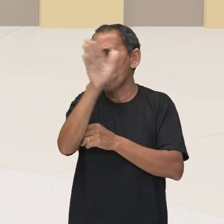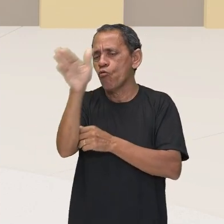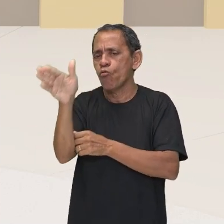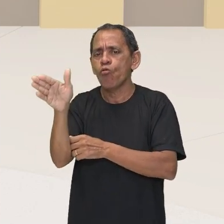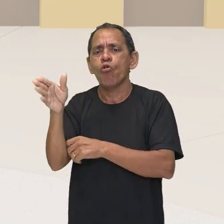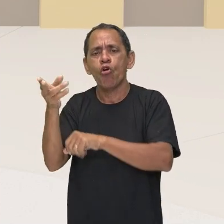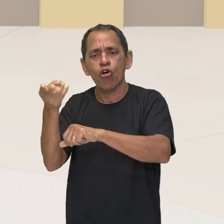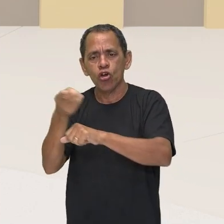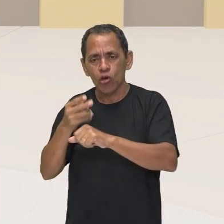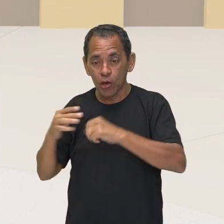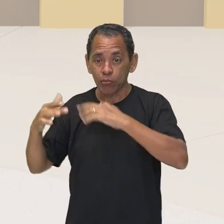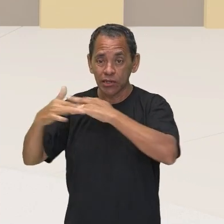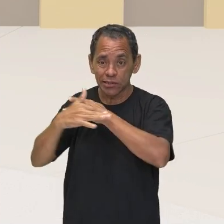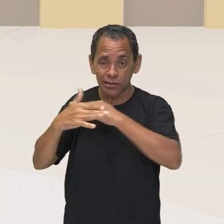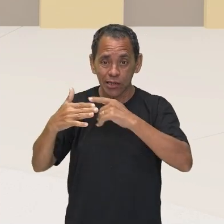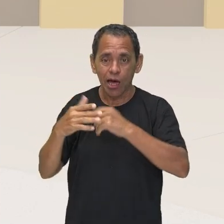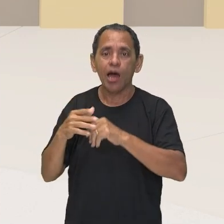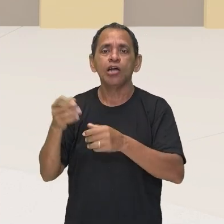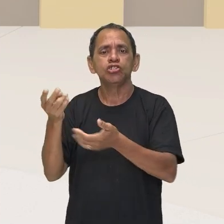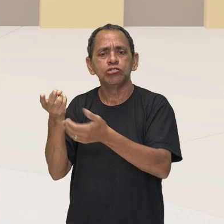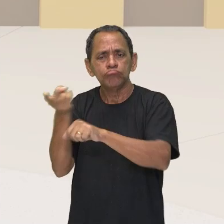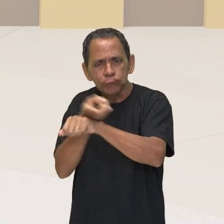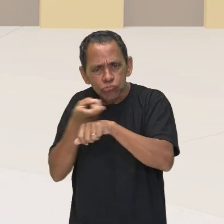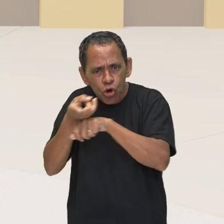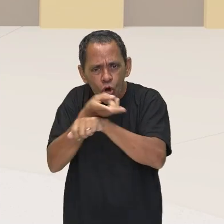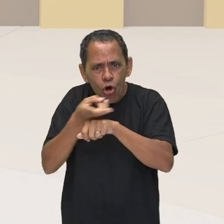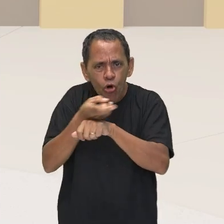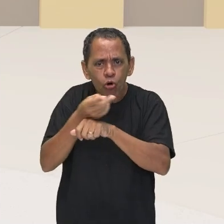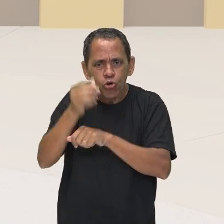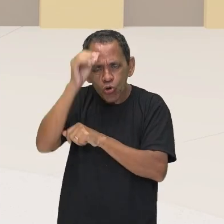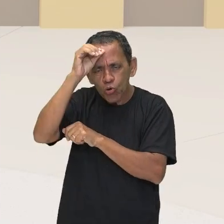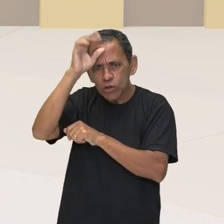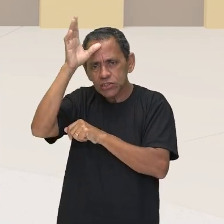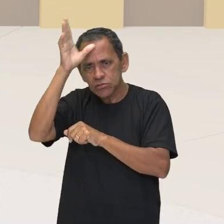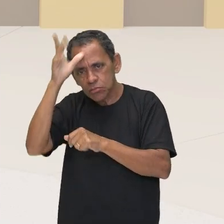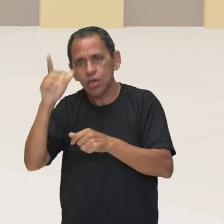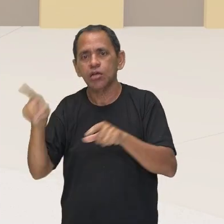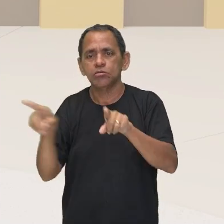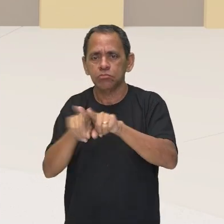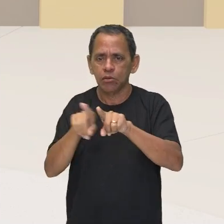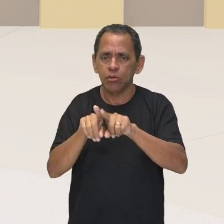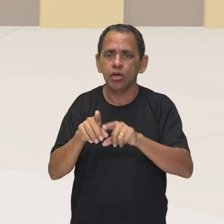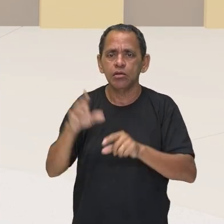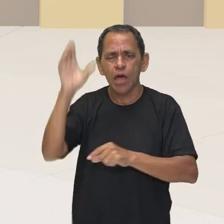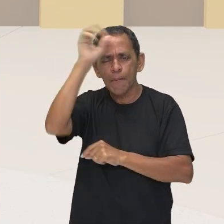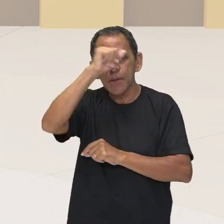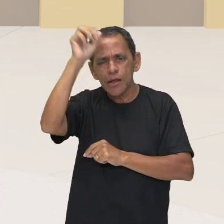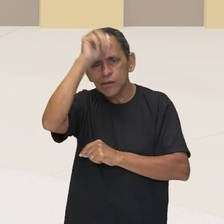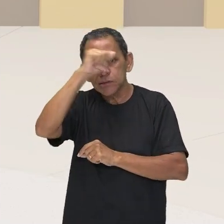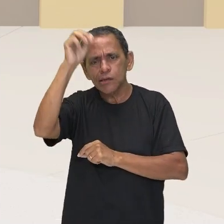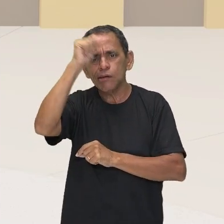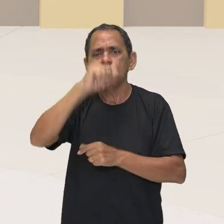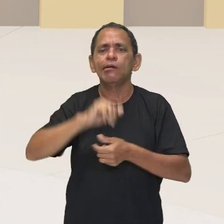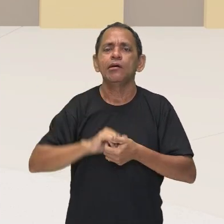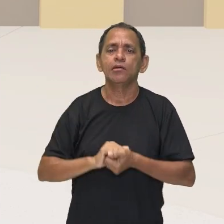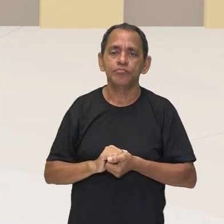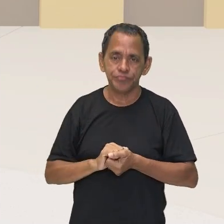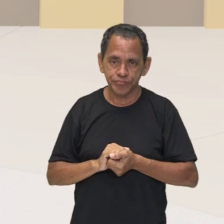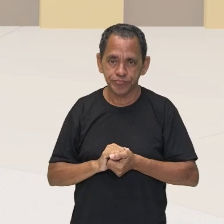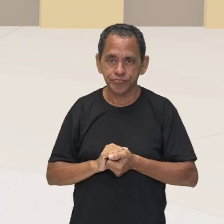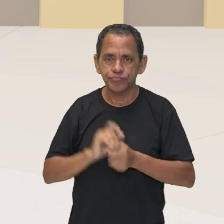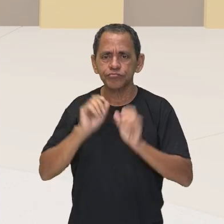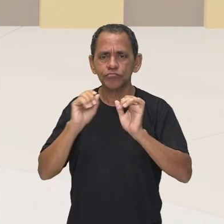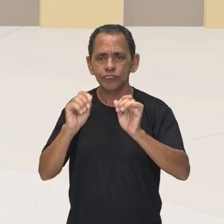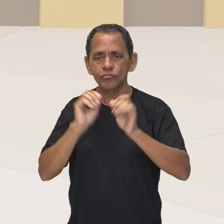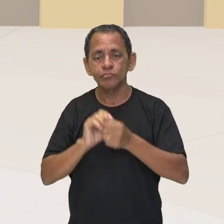aprender. Então, infelizmente, onde ela vivia, ela não tinha tanto acesso e foi até a cidade